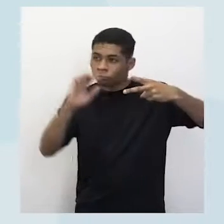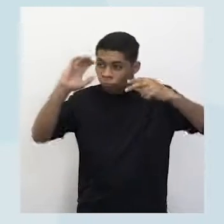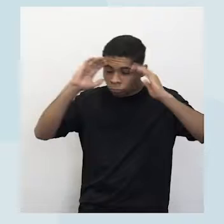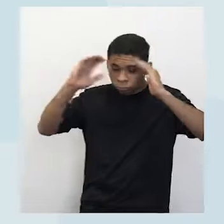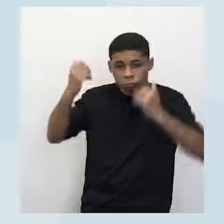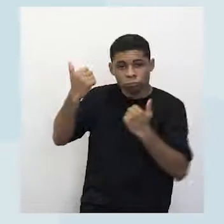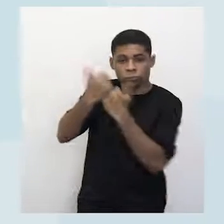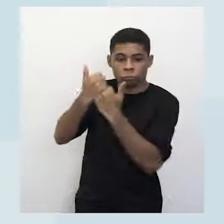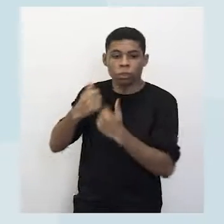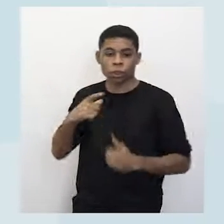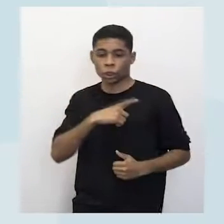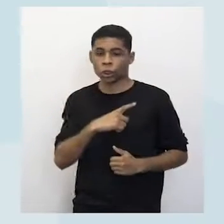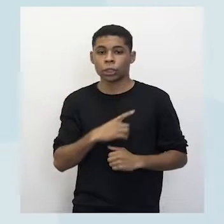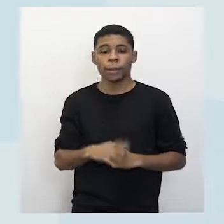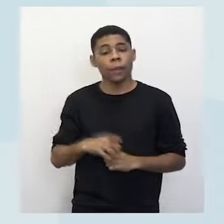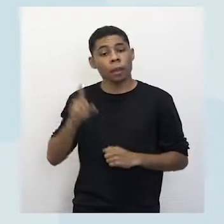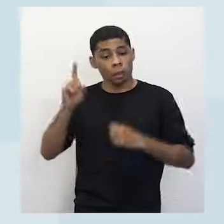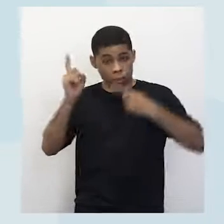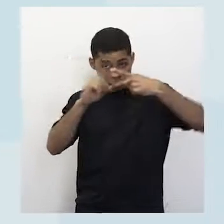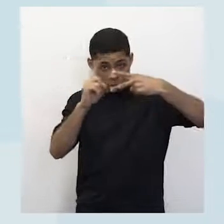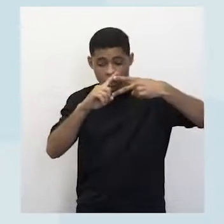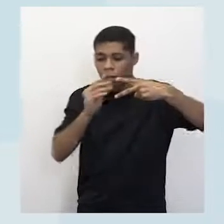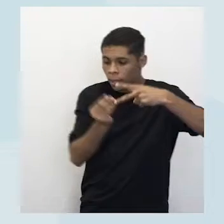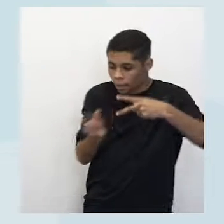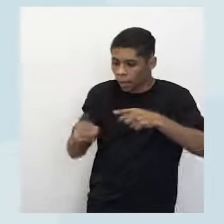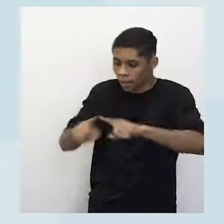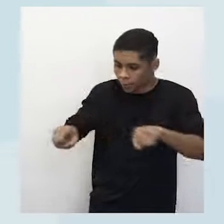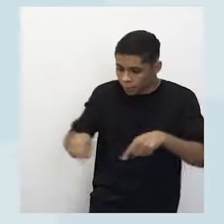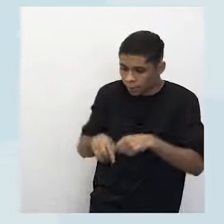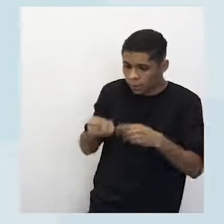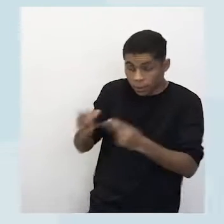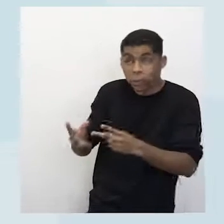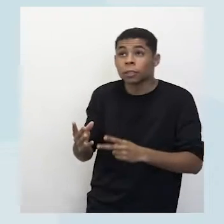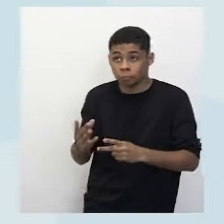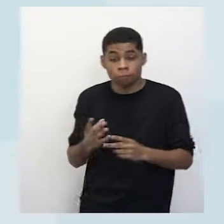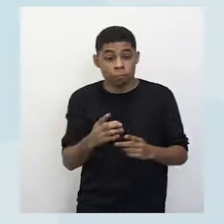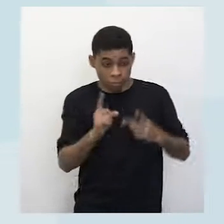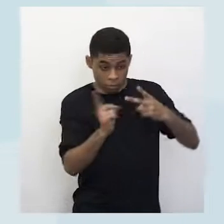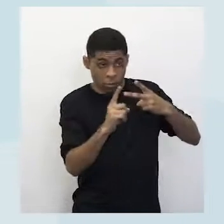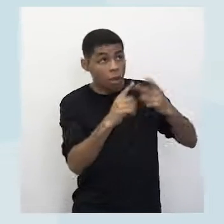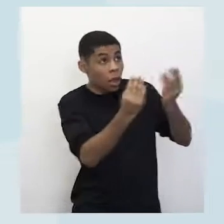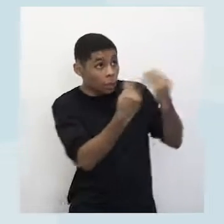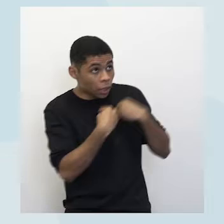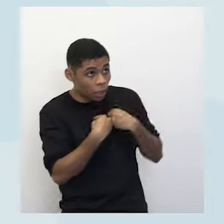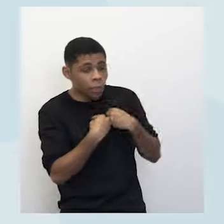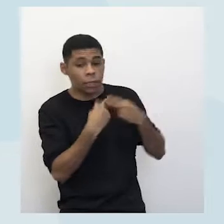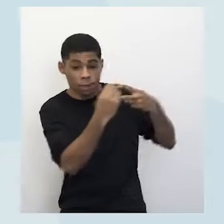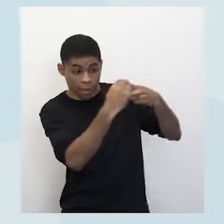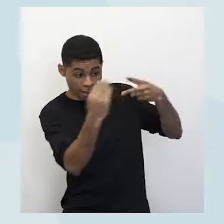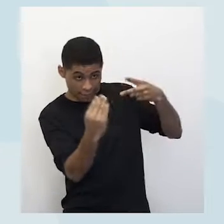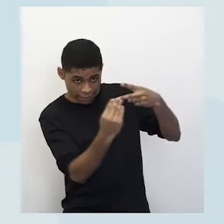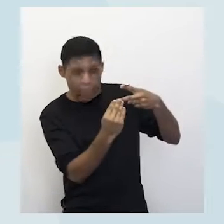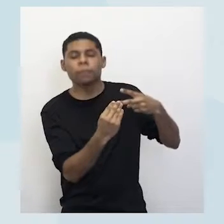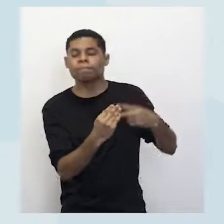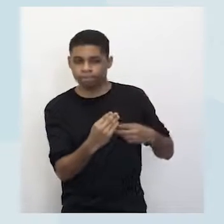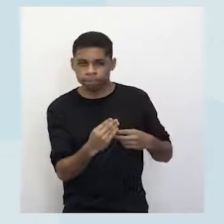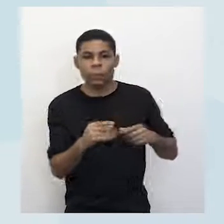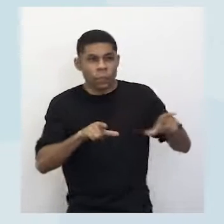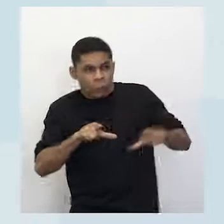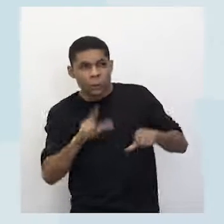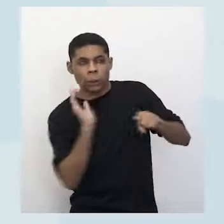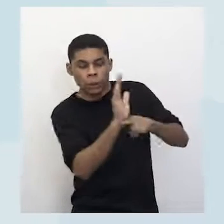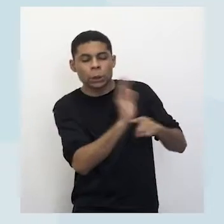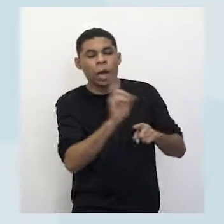né, recebiam um pedaço de terra e em troca prestavam esses serviços formando uma espécie de exército para esse senhor